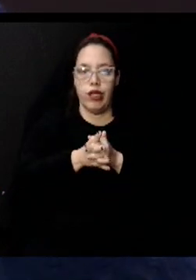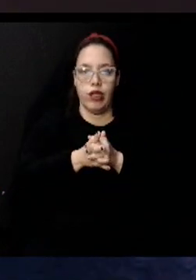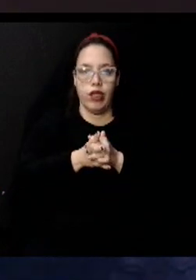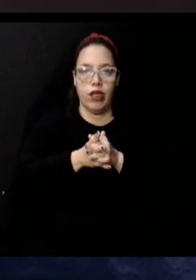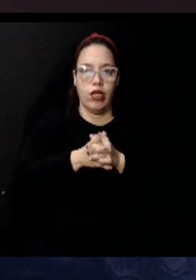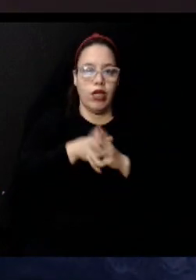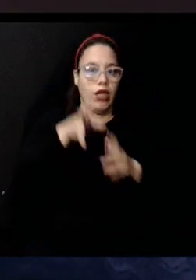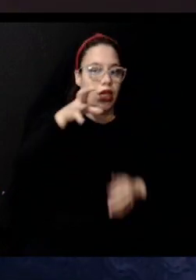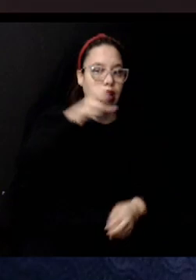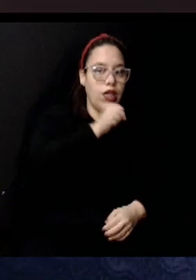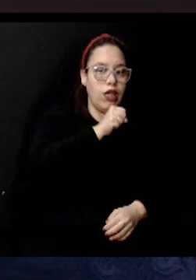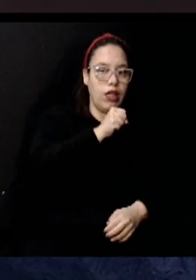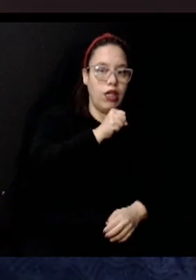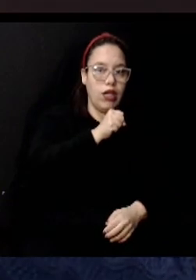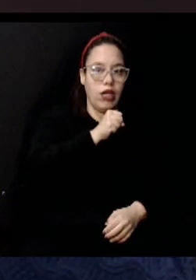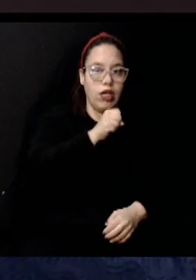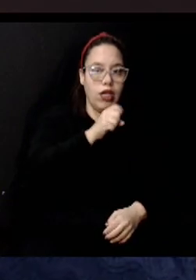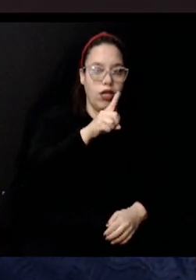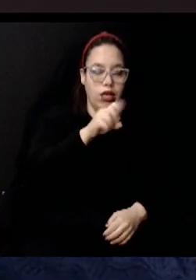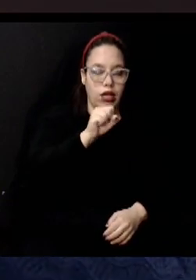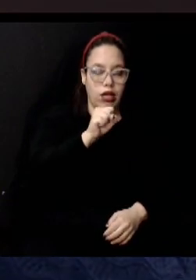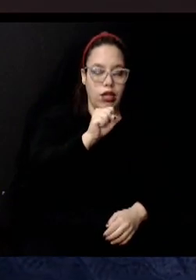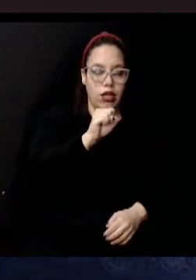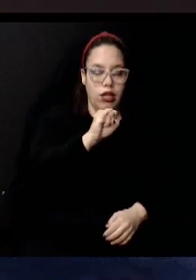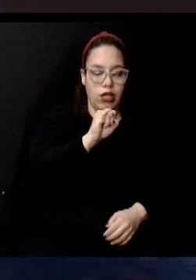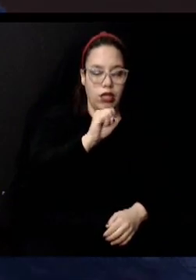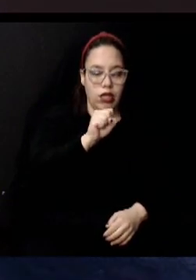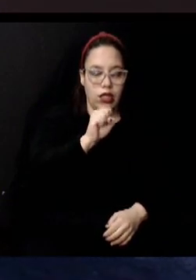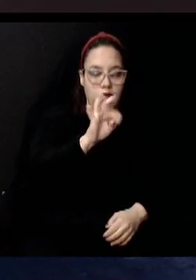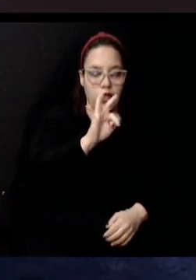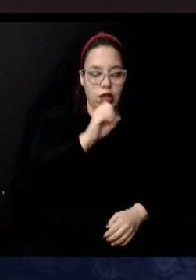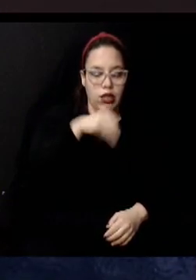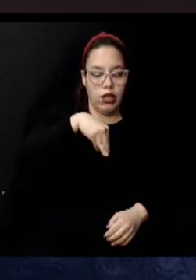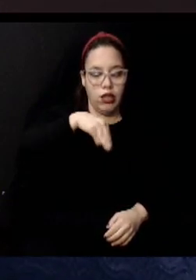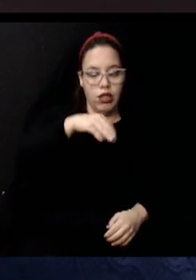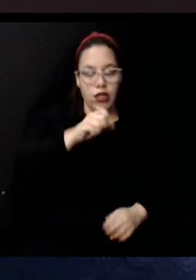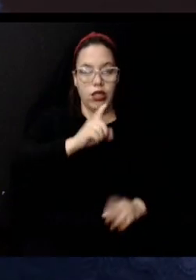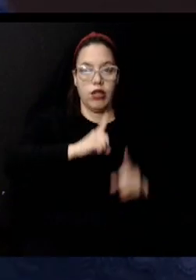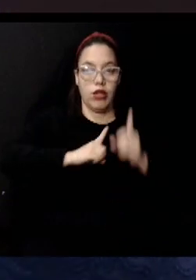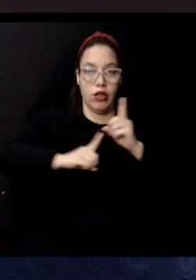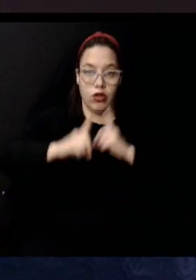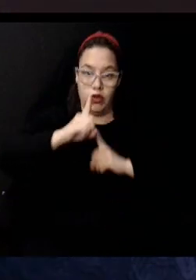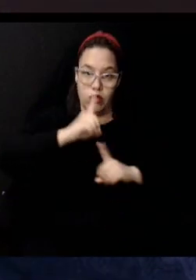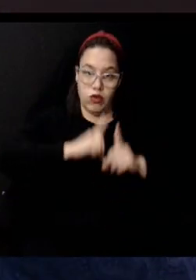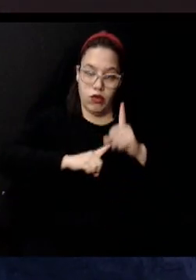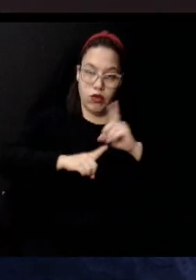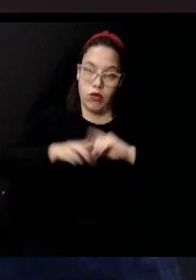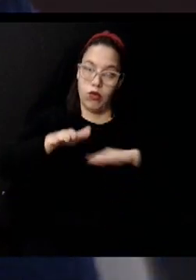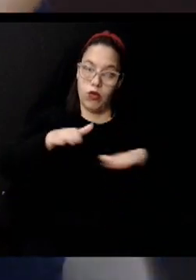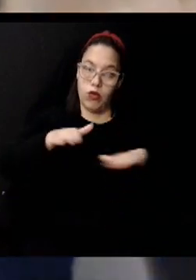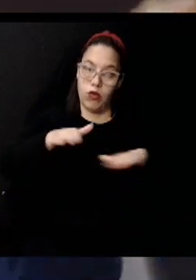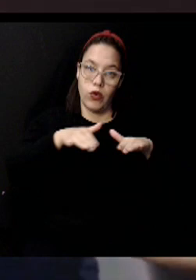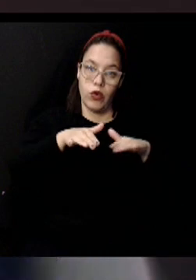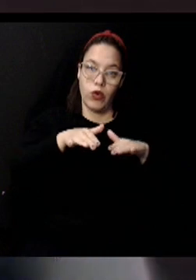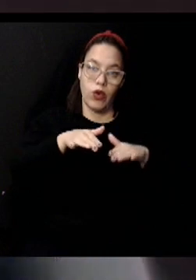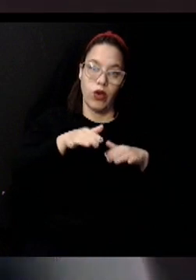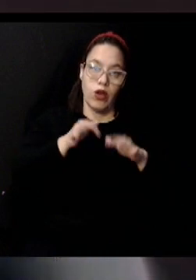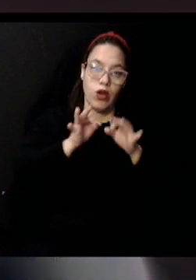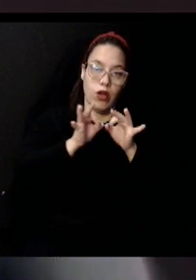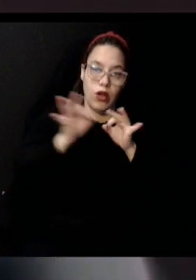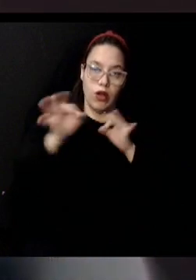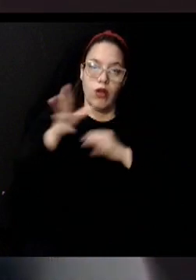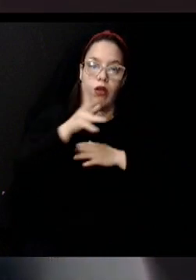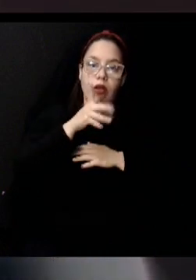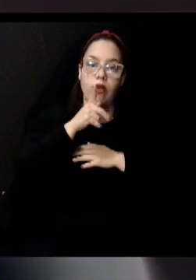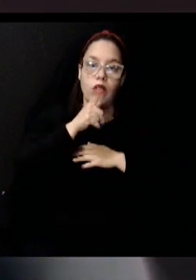da distimia, que é Ah, aquela verdade. depressão, é o estado depressivo em que é mais prolongado, porque a depressão e